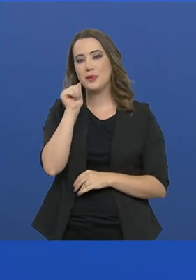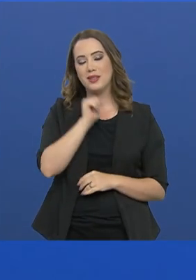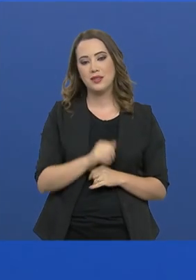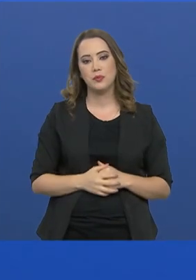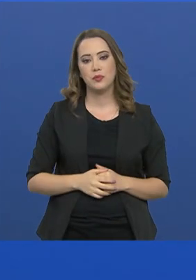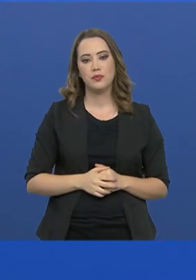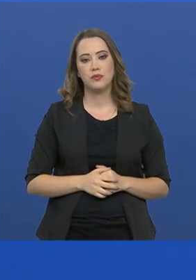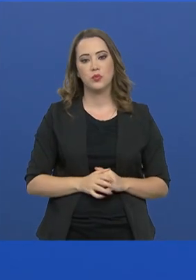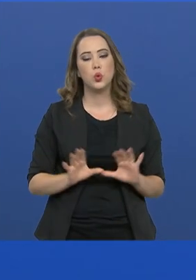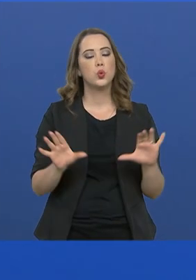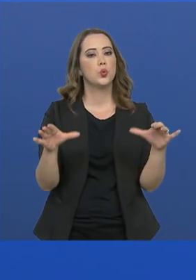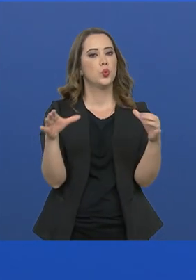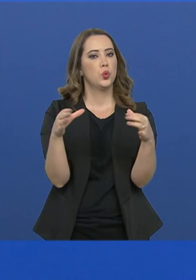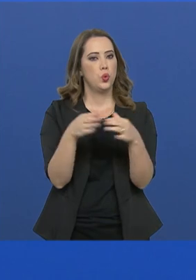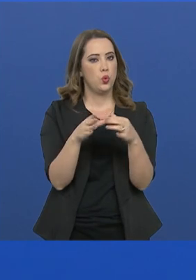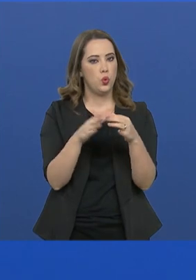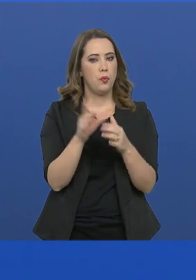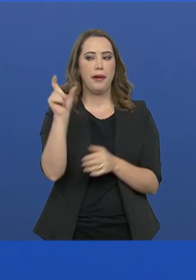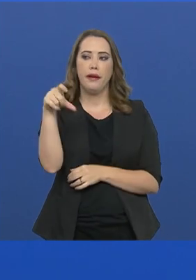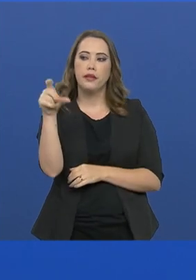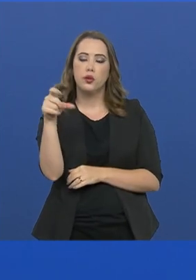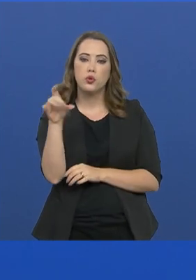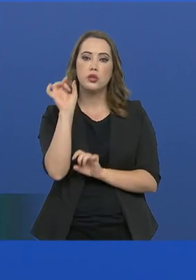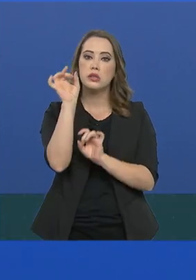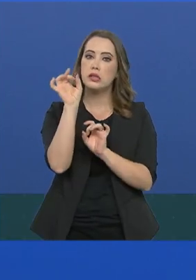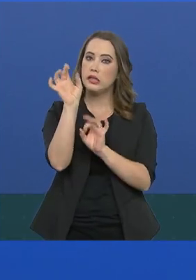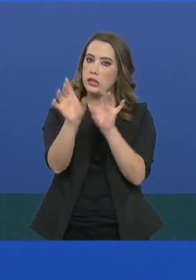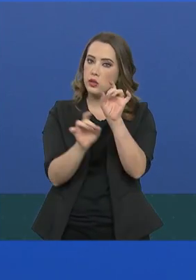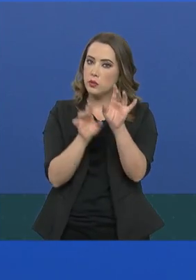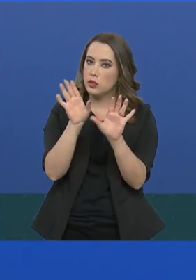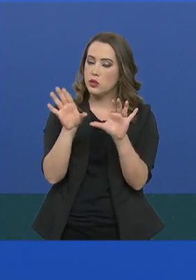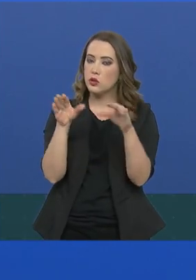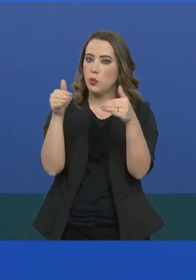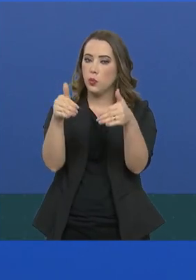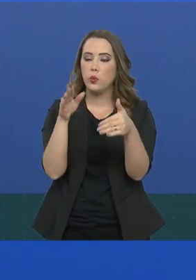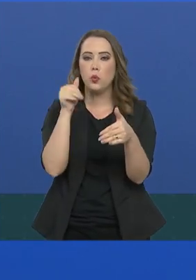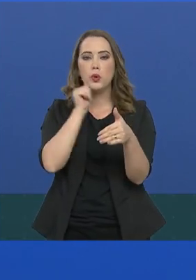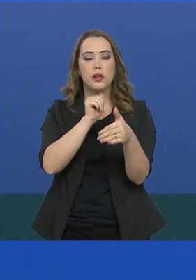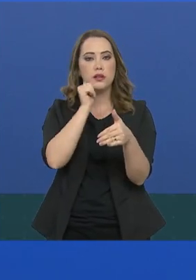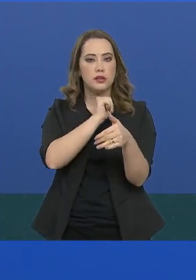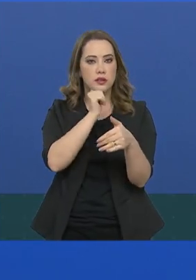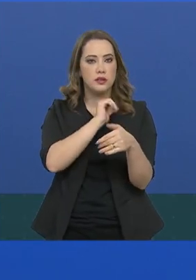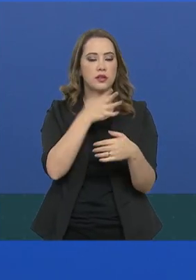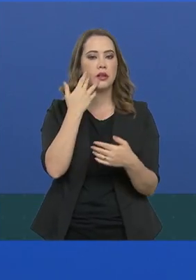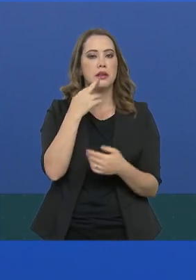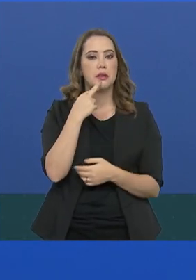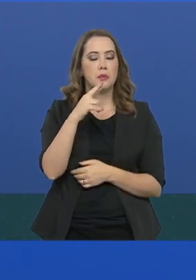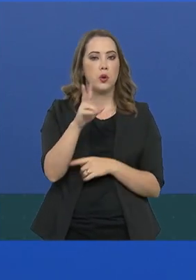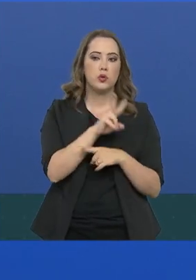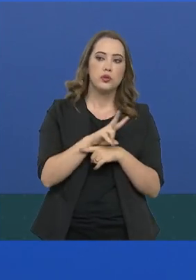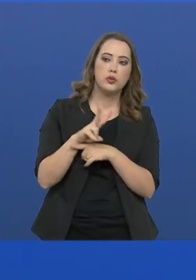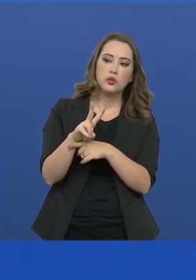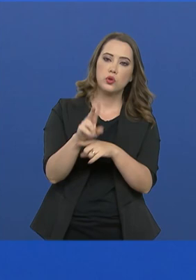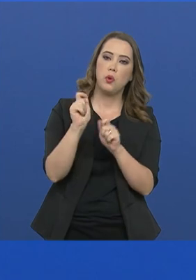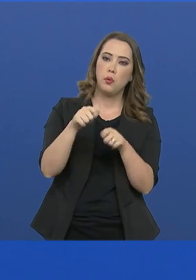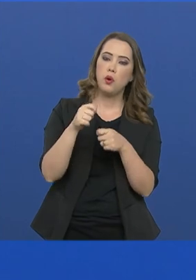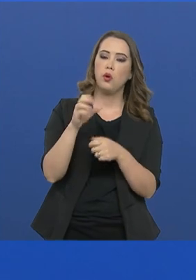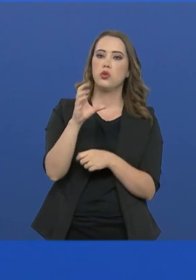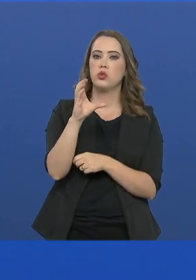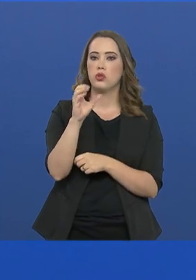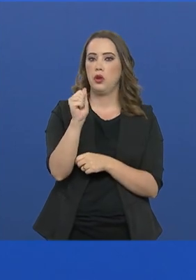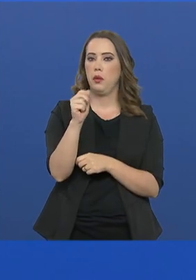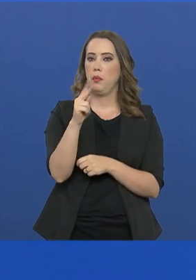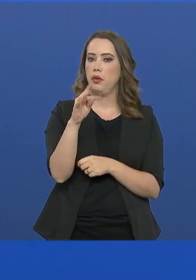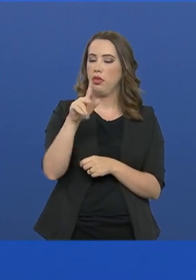Esse pacote, ele contempla cartão de crédito específico para o público feminino, soluções de crédito com capital de giro